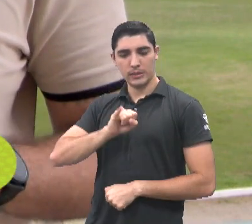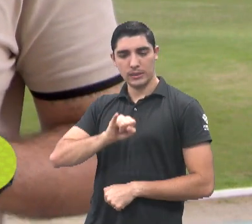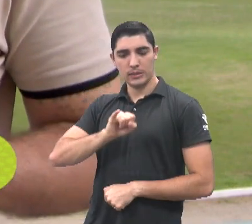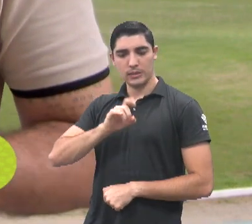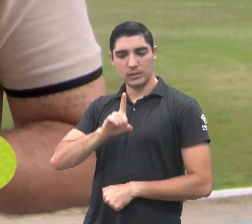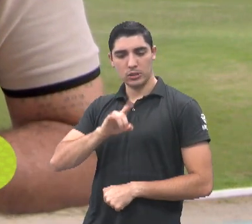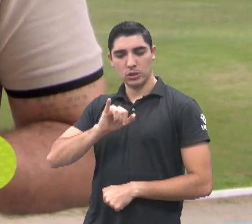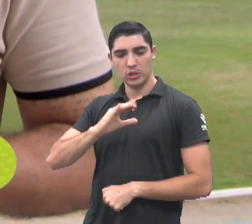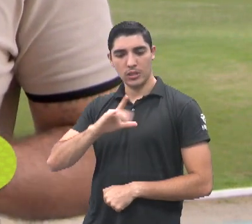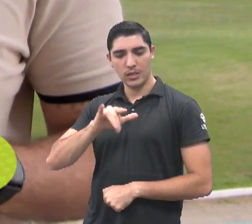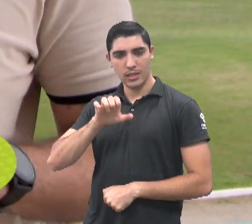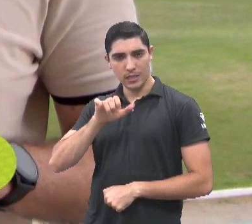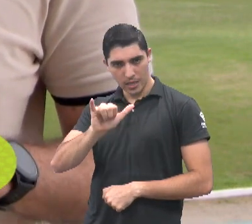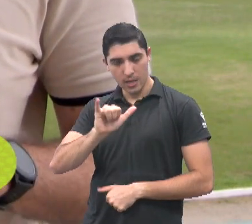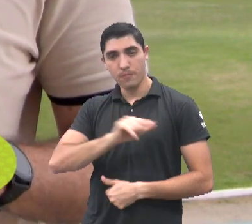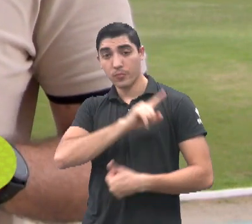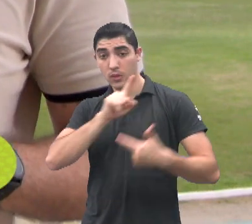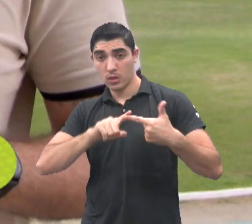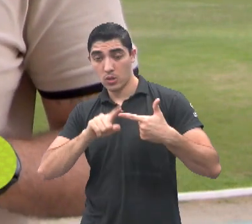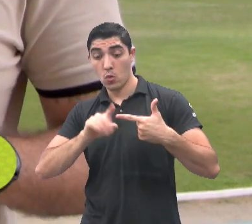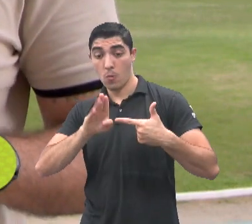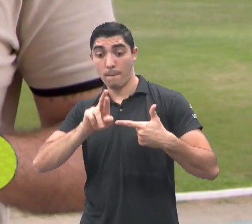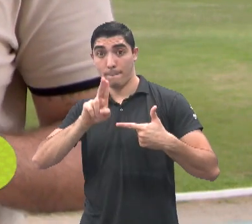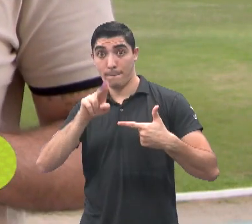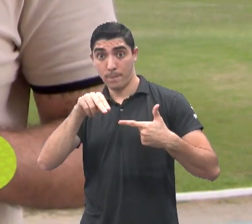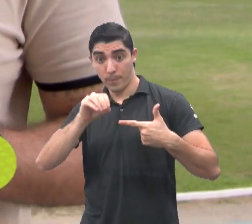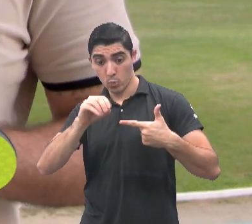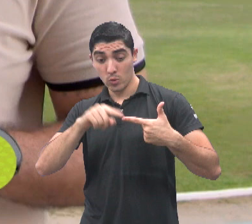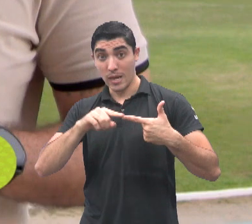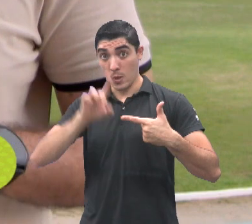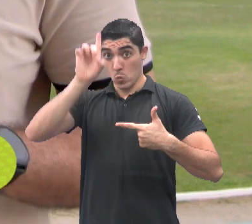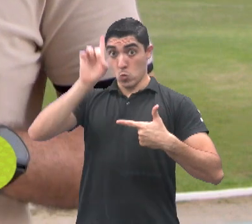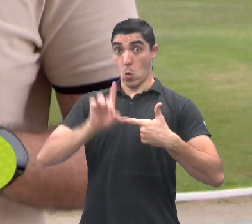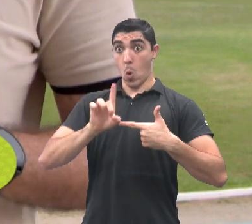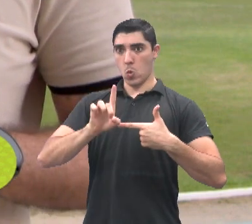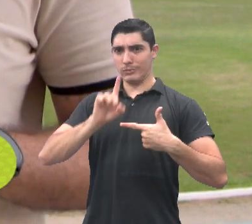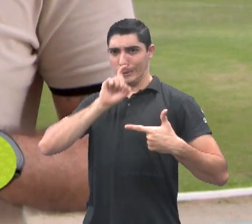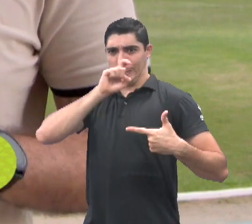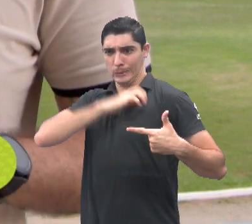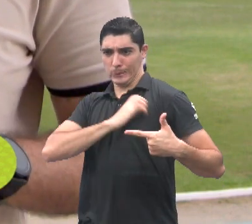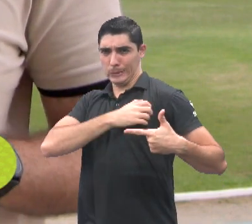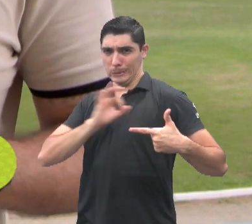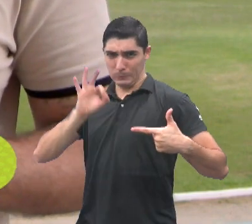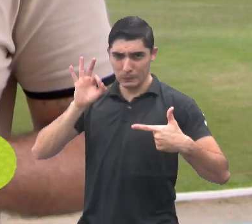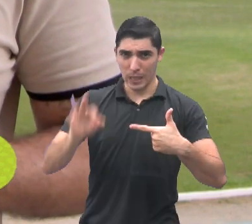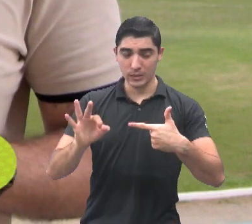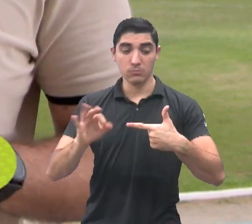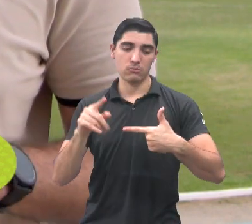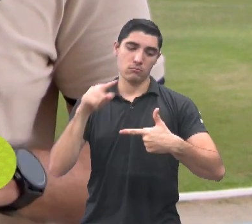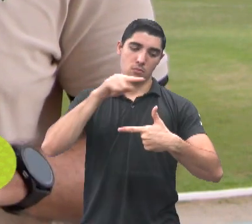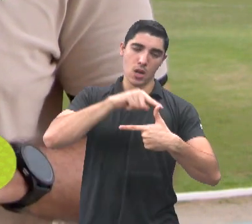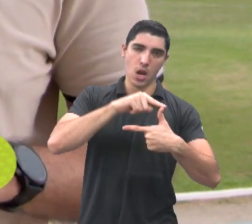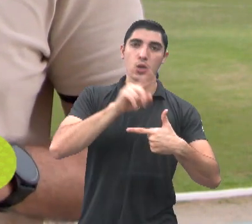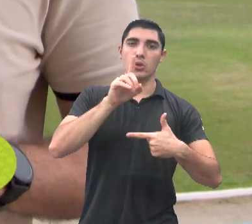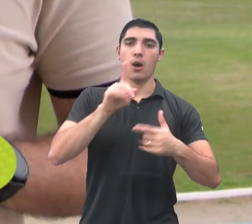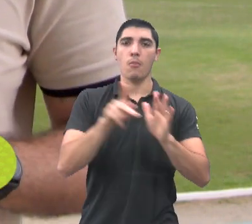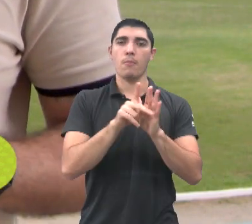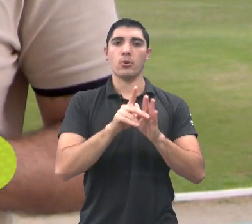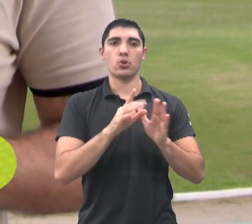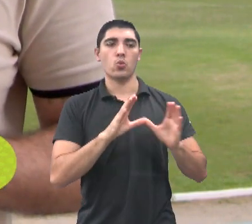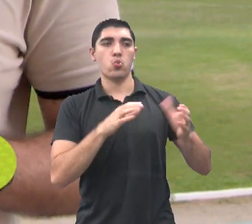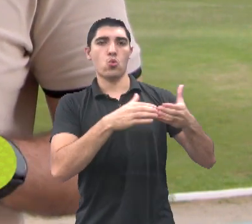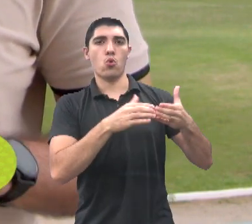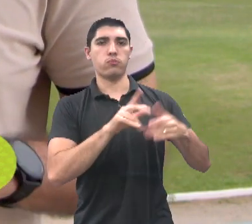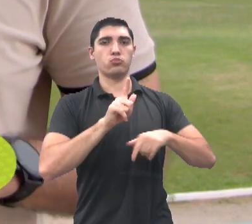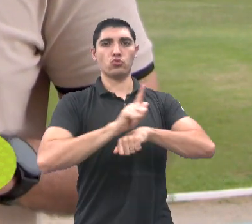da SAF do São José, o Bruno Constantino, também participaram dessa coletiva de imprensa para a apresentação do